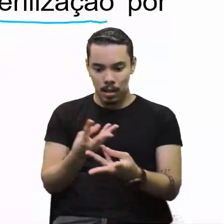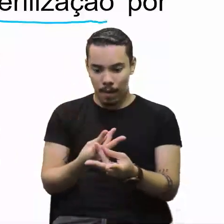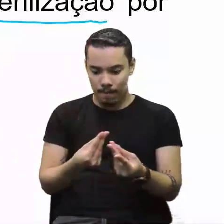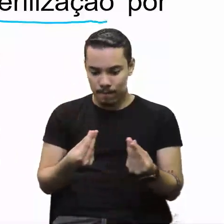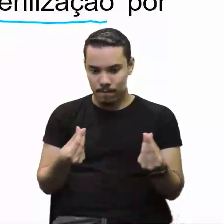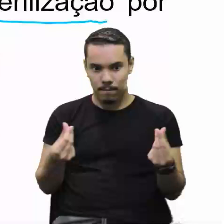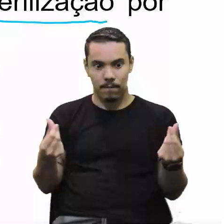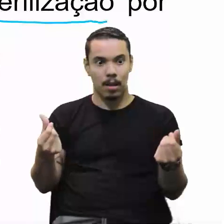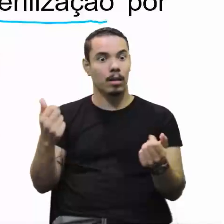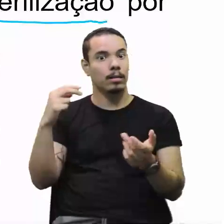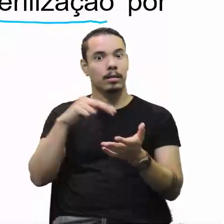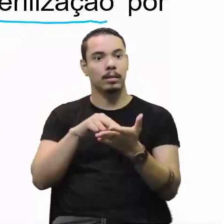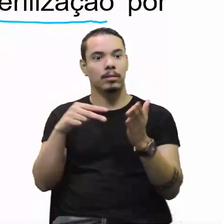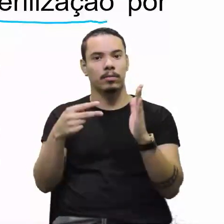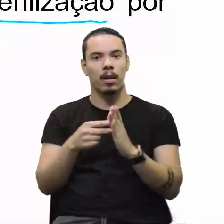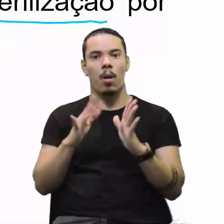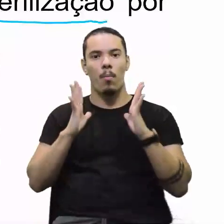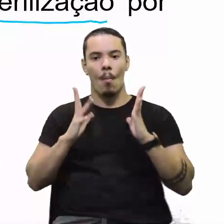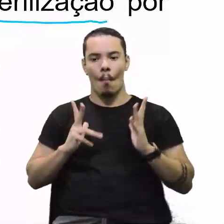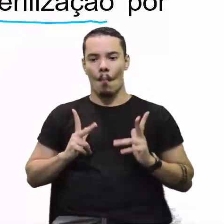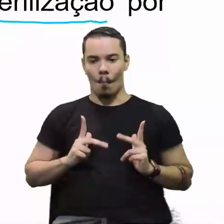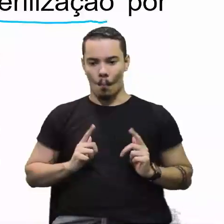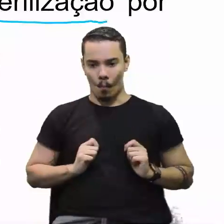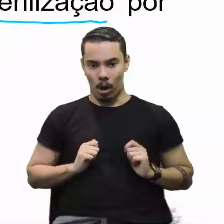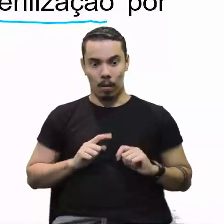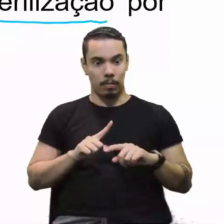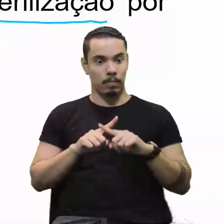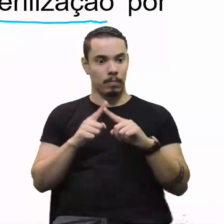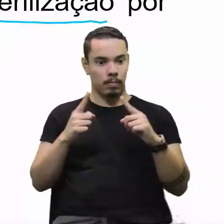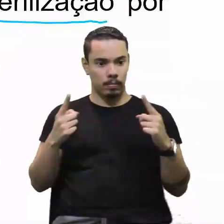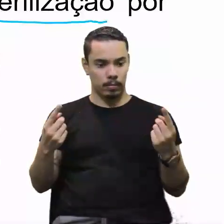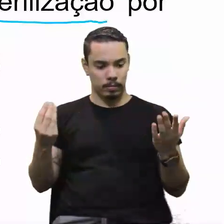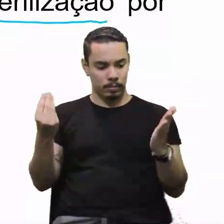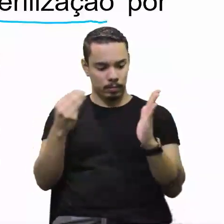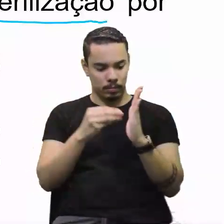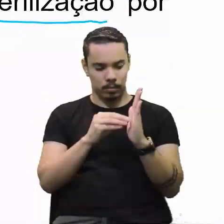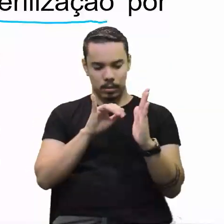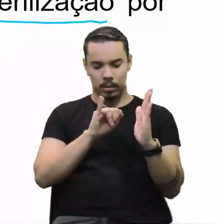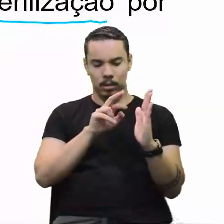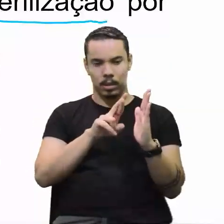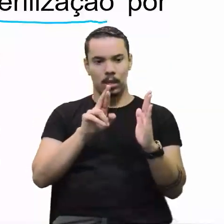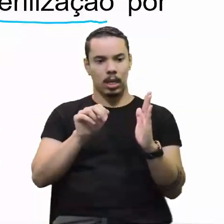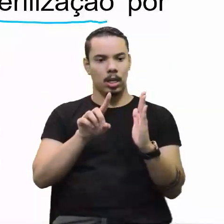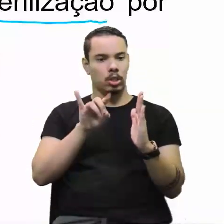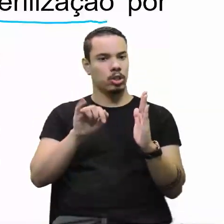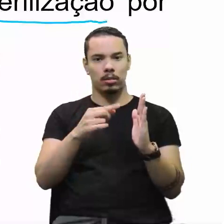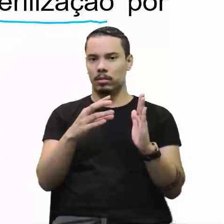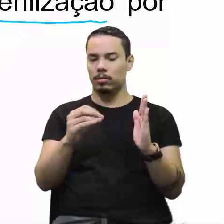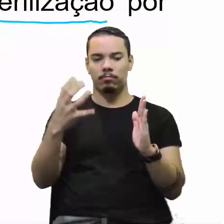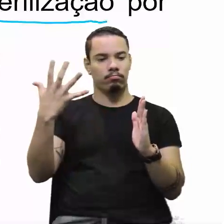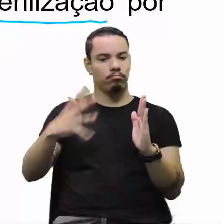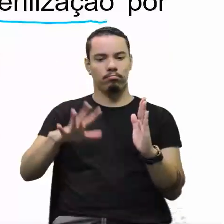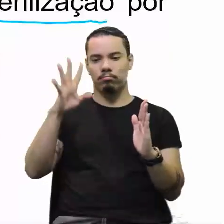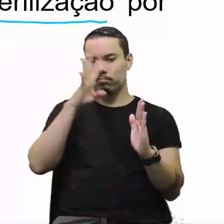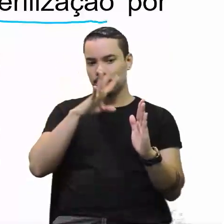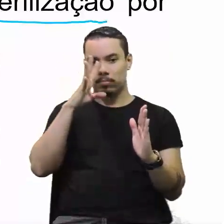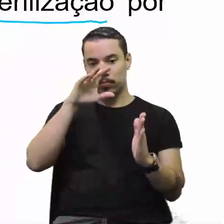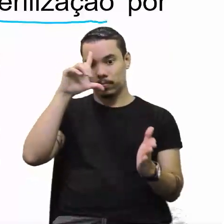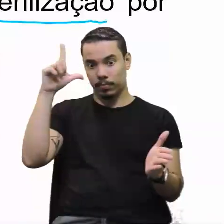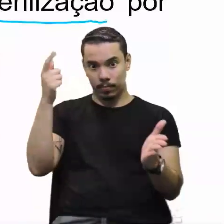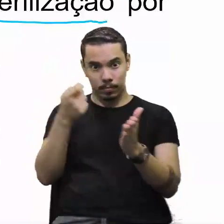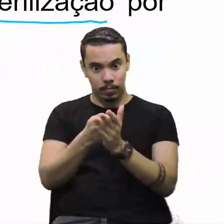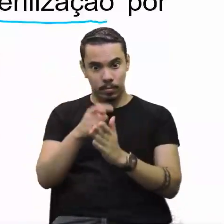esterilizado, então significa que ele está limpo, né? Mas por dizer que é irradiação, bloquearam. A decisão tomada pela companhia